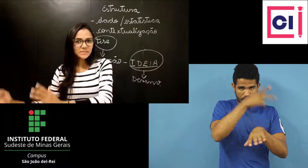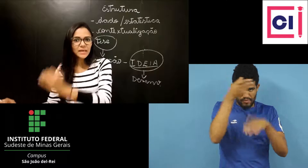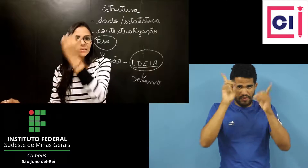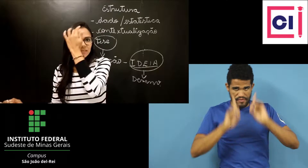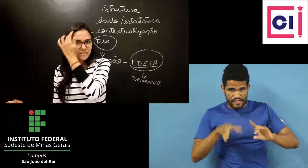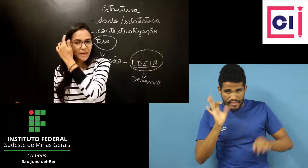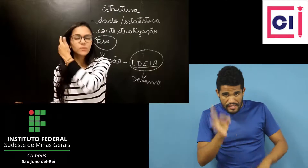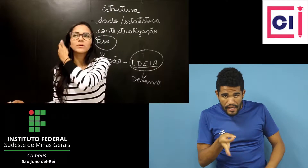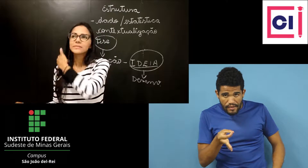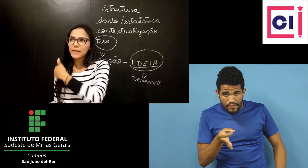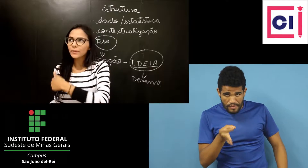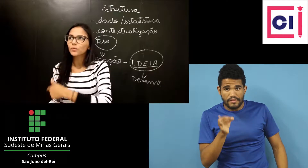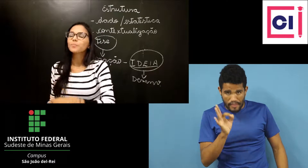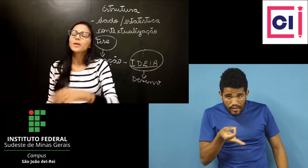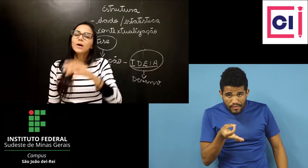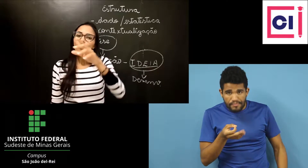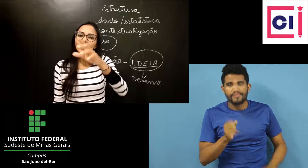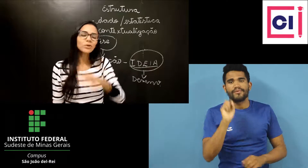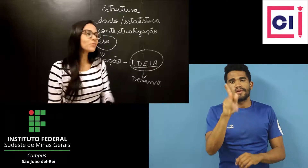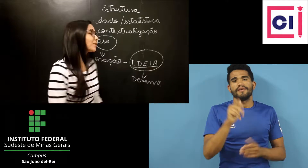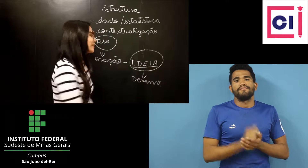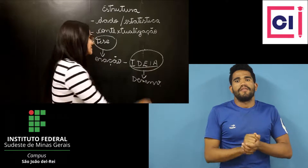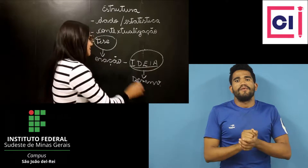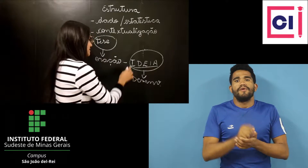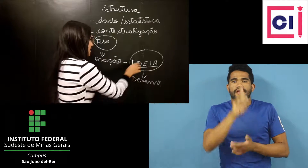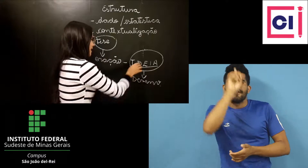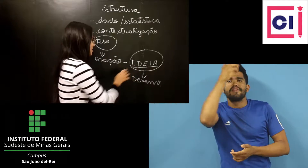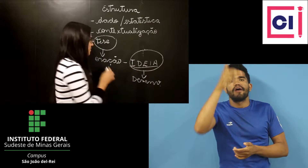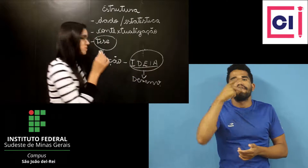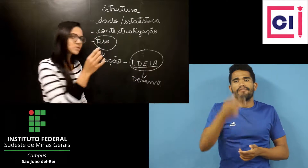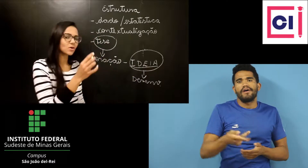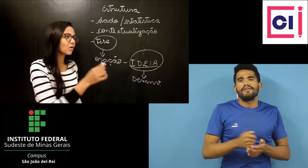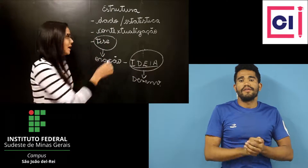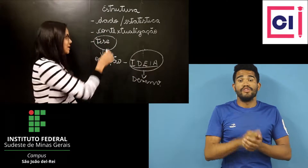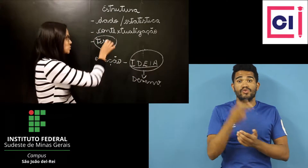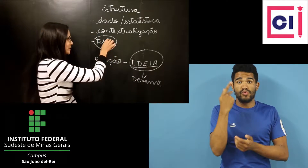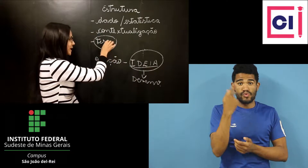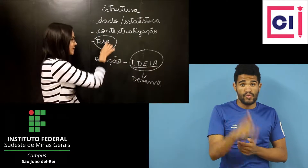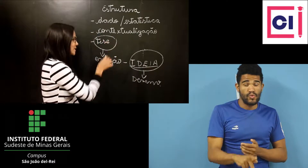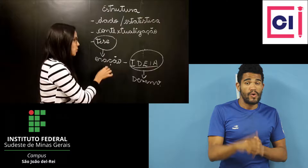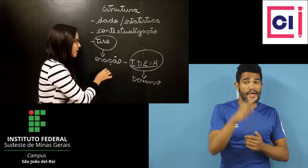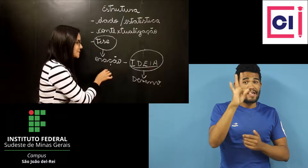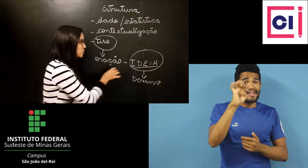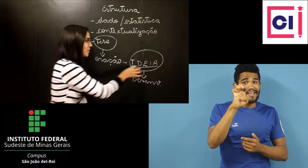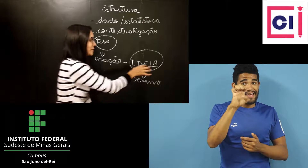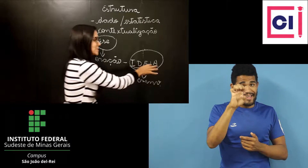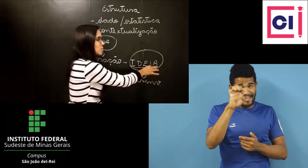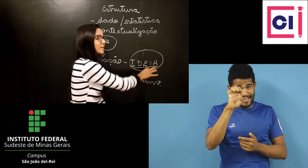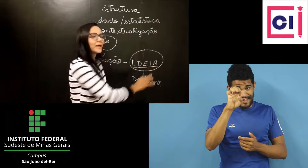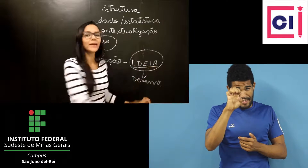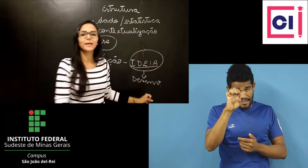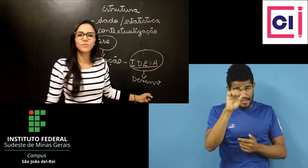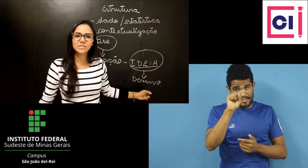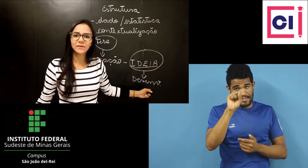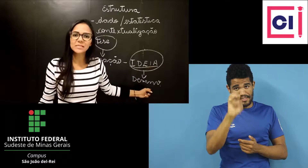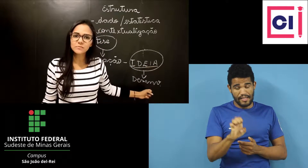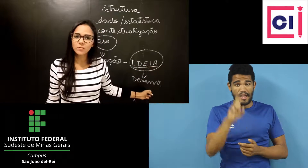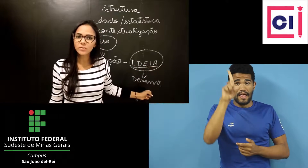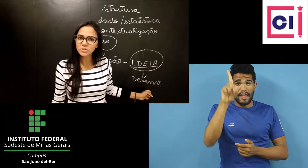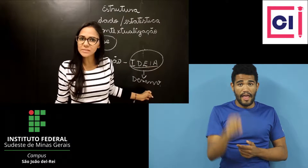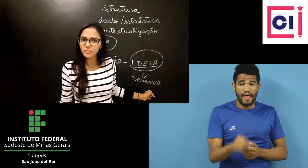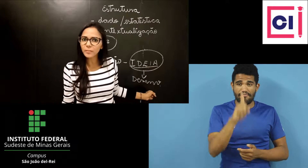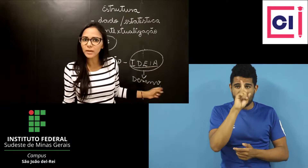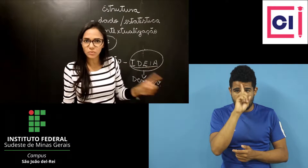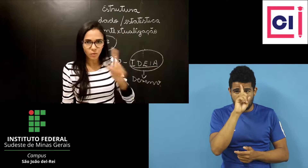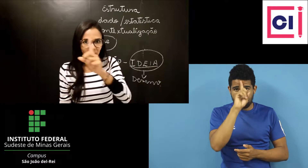com deficiência, certo? Certo. Quando eu falo dessas ideias, veja só, sua tese é uma oração que vai trazer uma ideia que você vai desenvolver